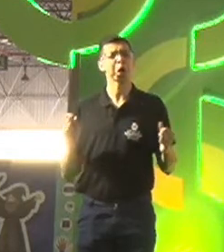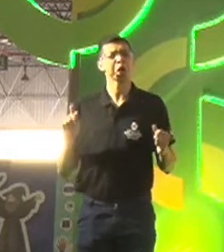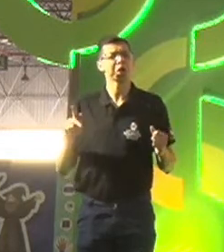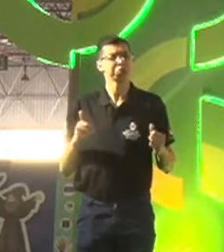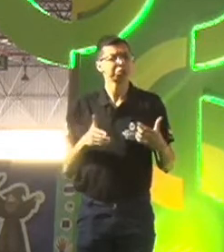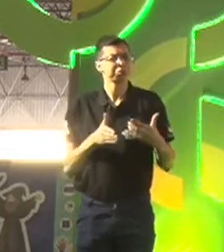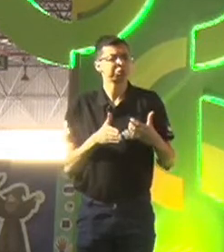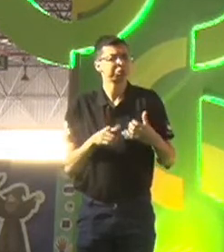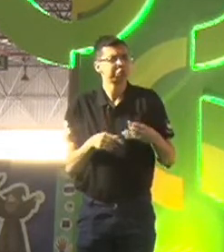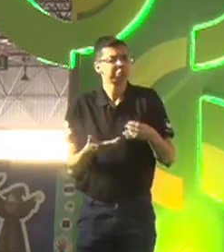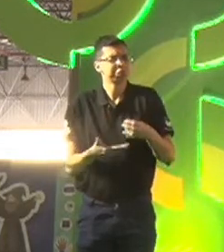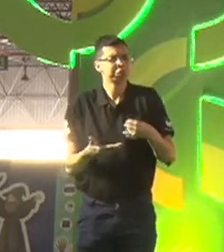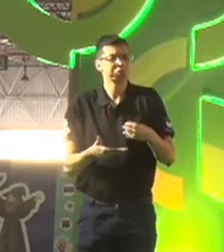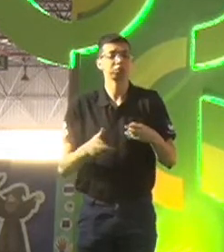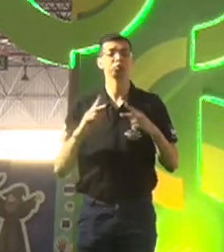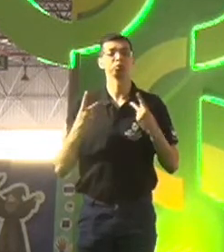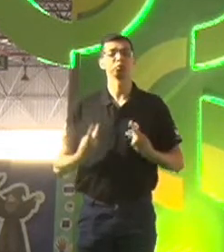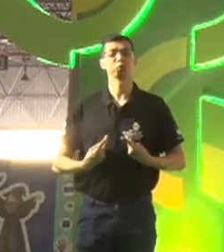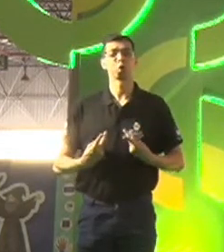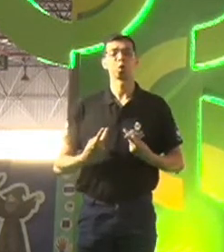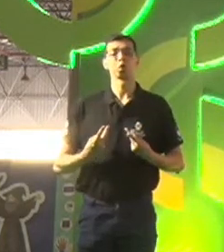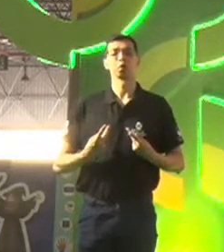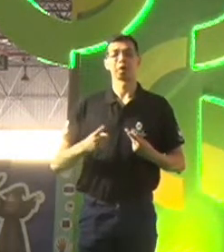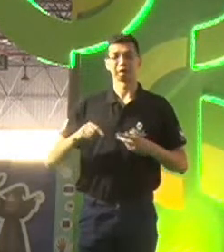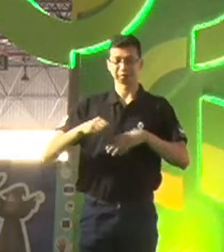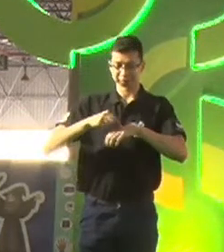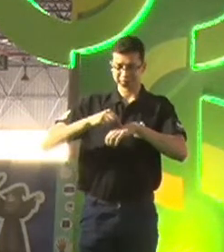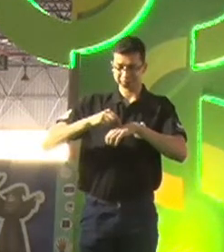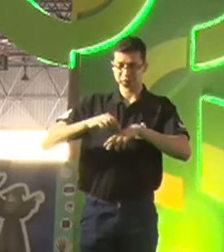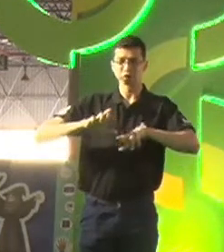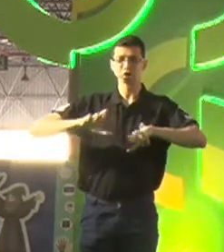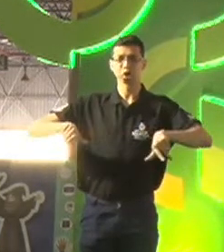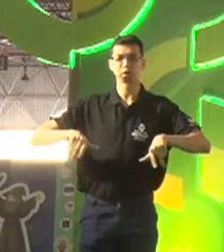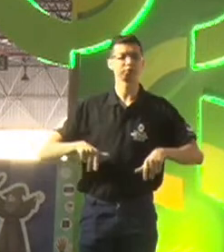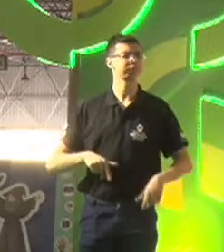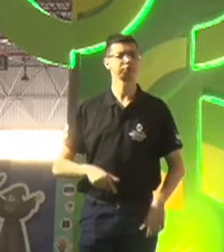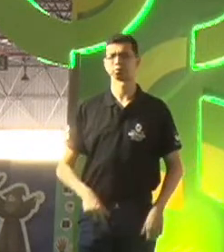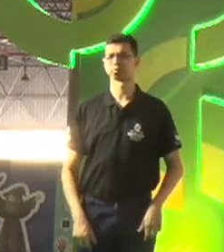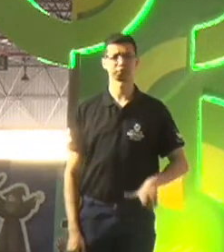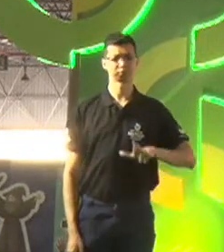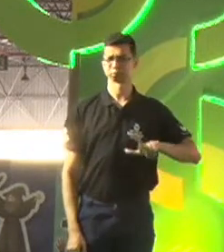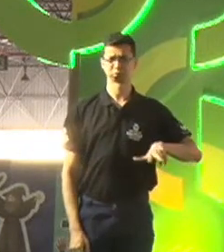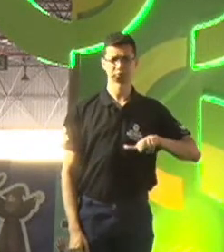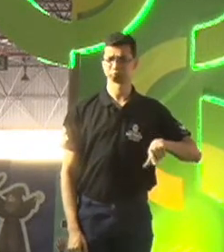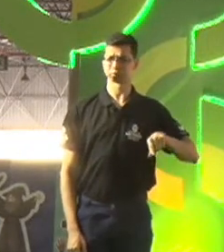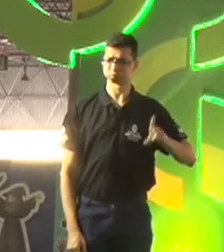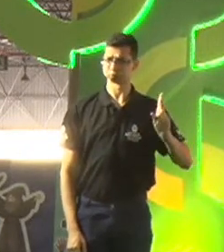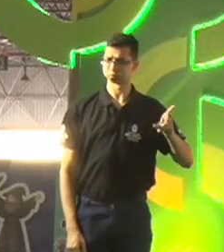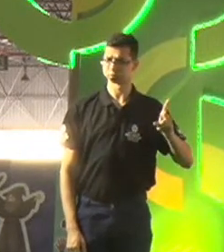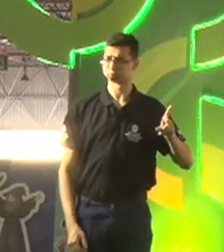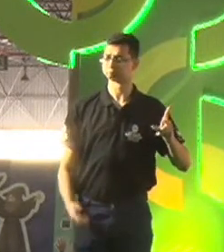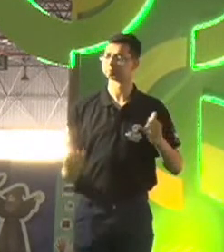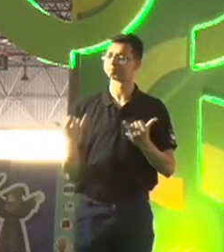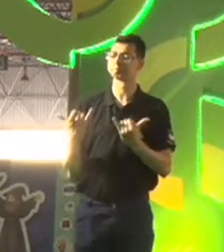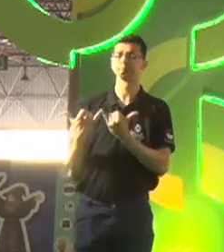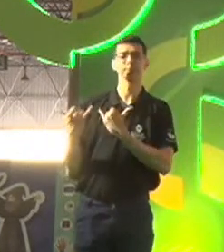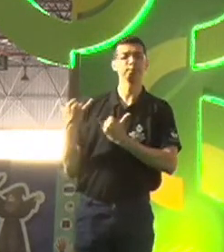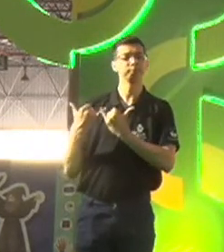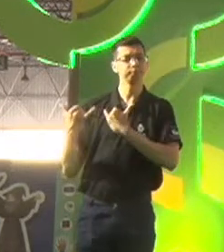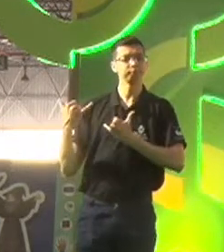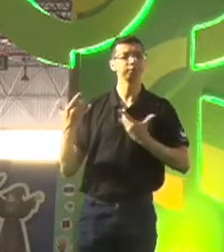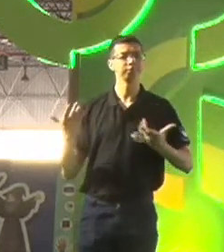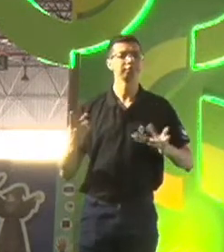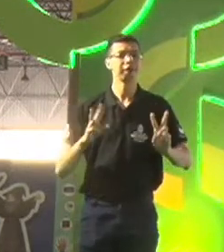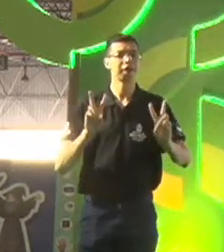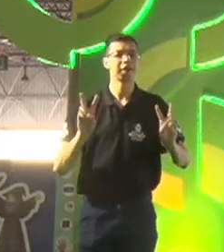uma de uma pessoa orgânica esse que é o ponto vamos falar mais um pouco sobre sobre